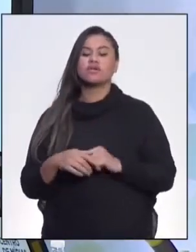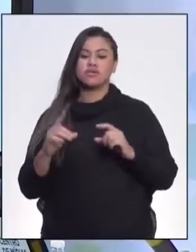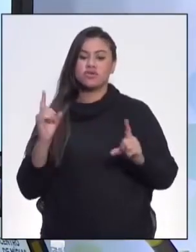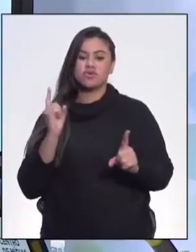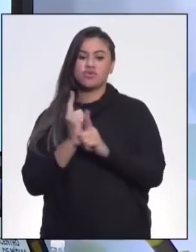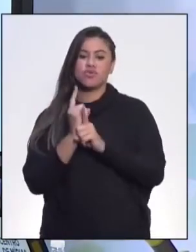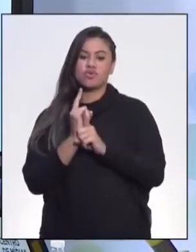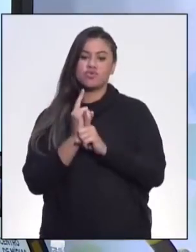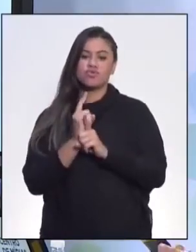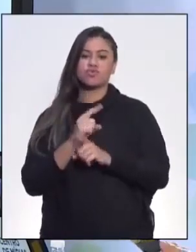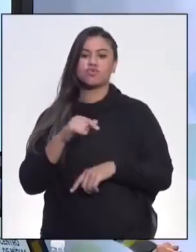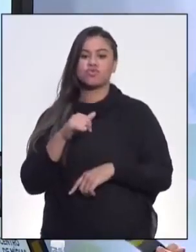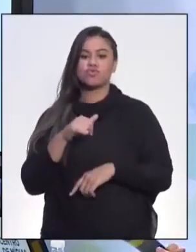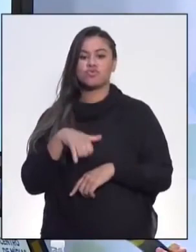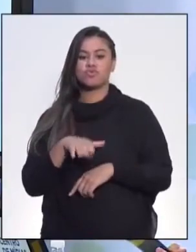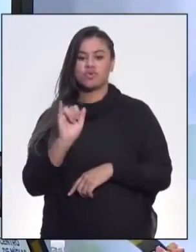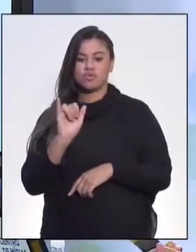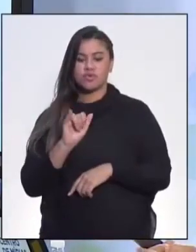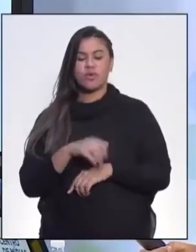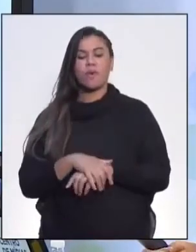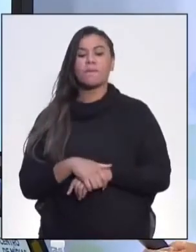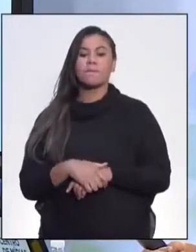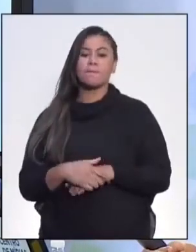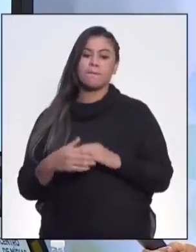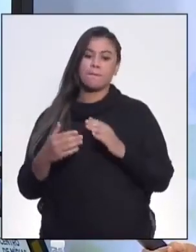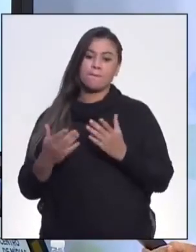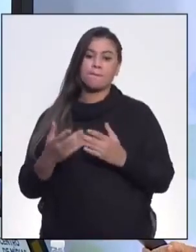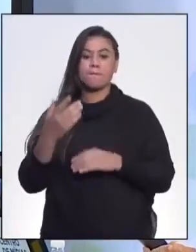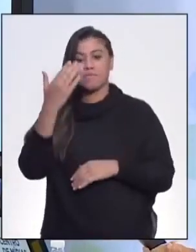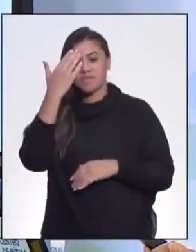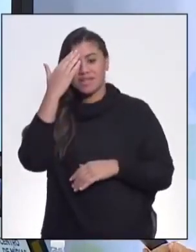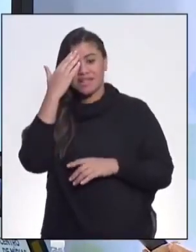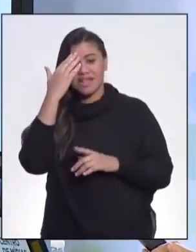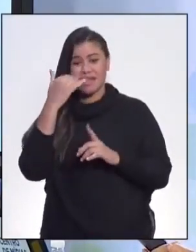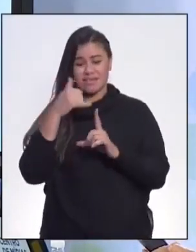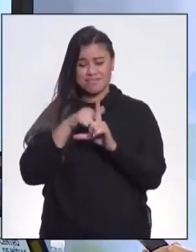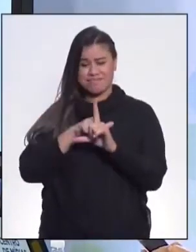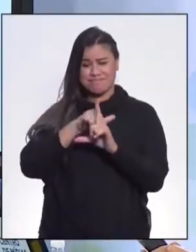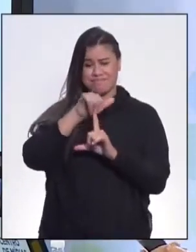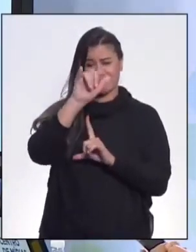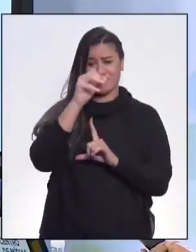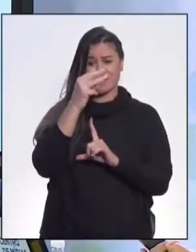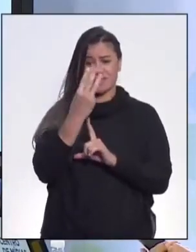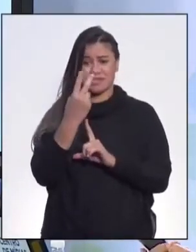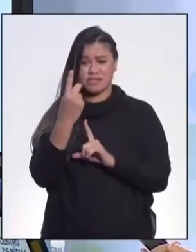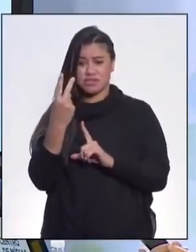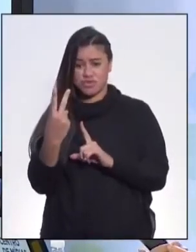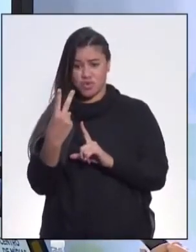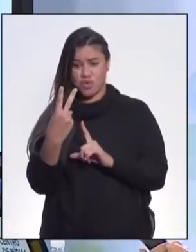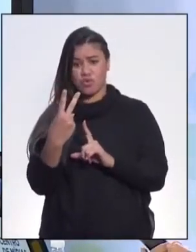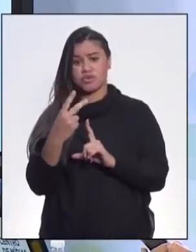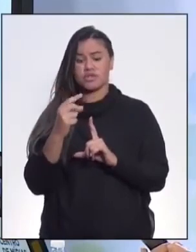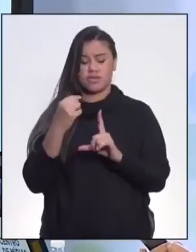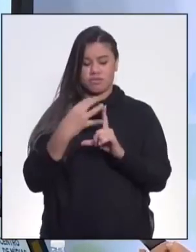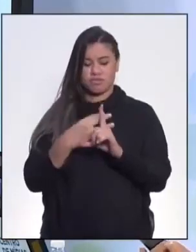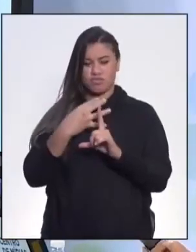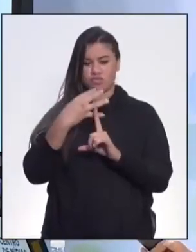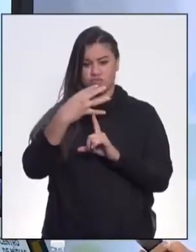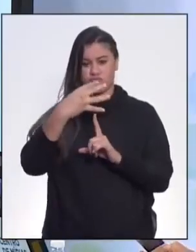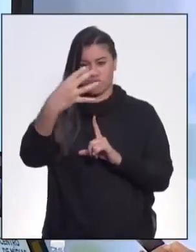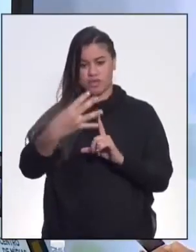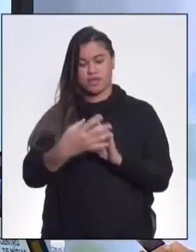aqui um esboço para vocês, só para vocês entenderem. Claro que 32 vai ser bem difícil de eu fazer, então eu vou fazer lá um gráfico indo de 4 em 4